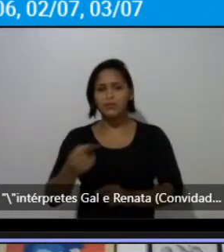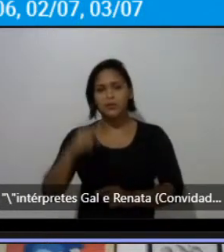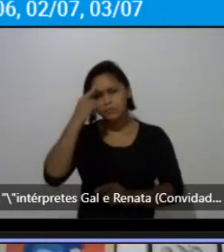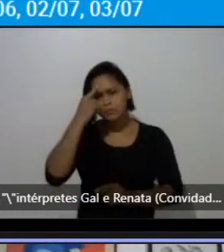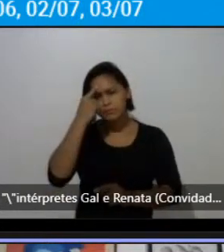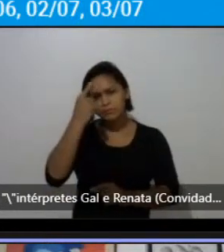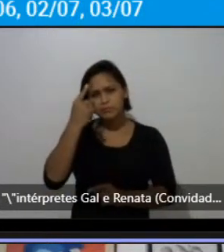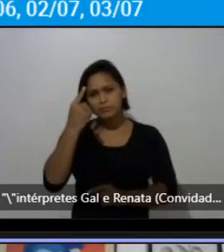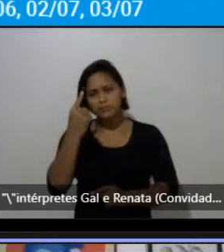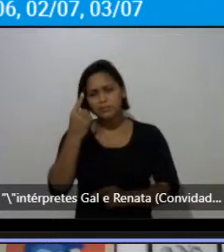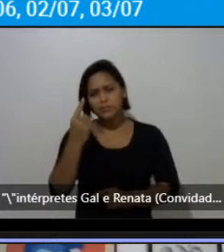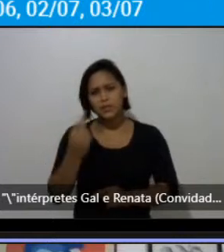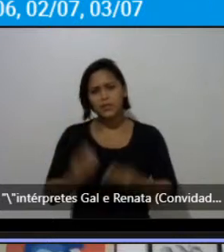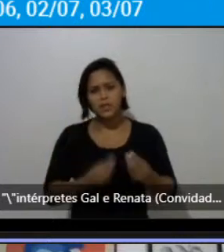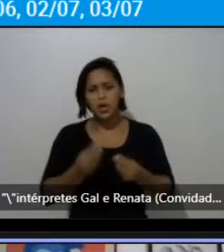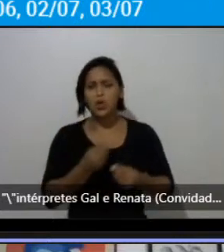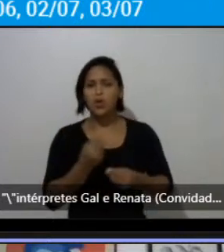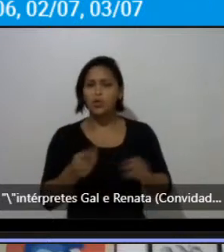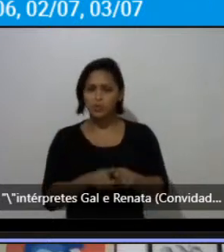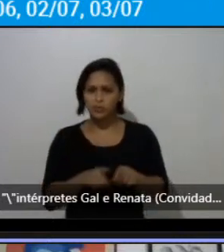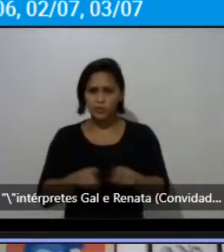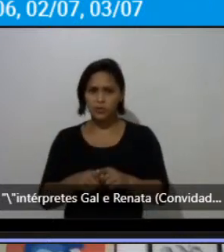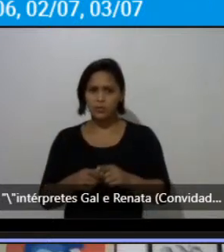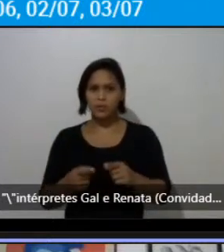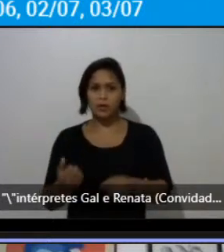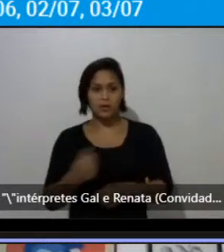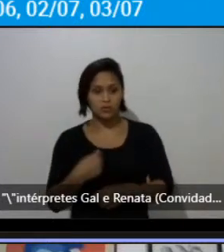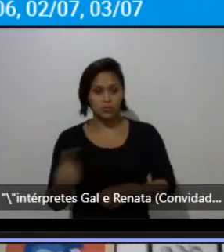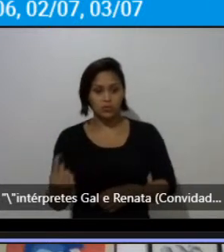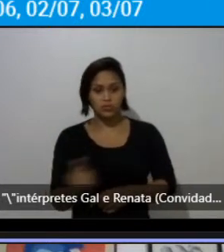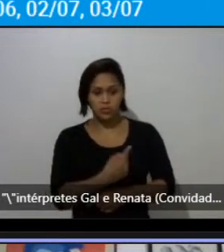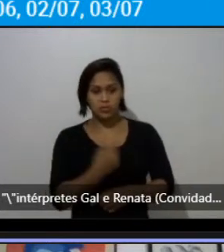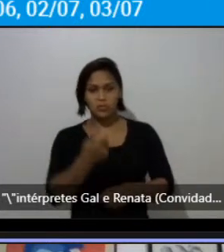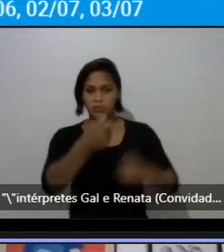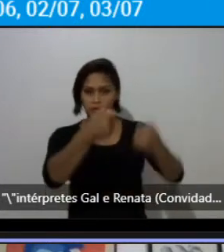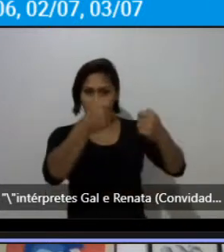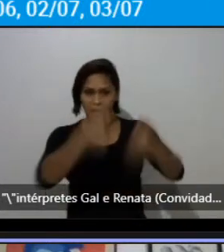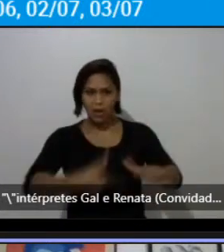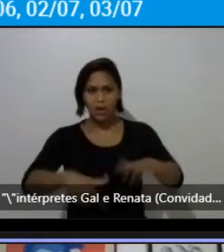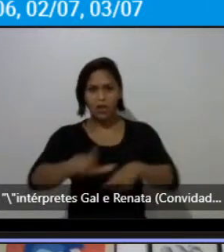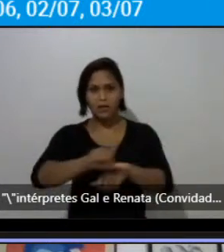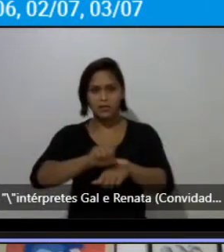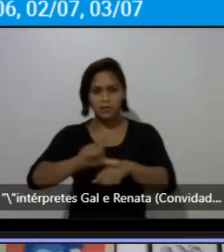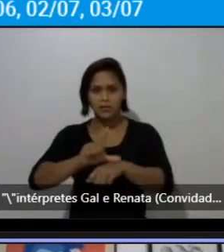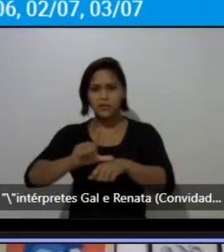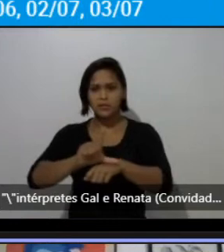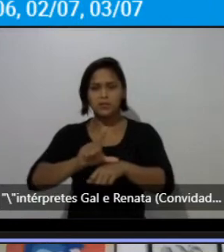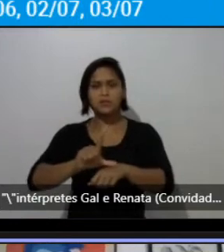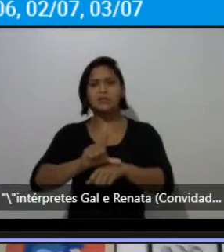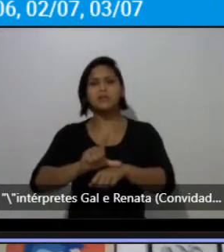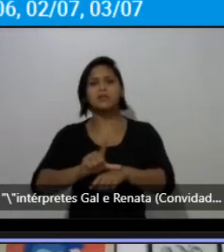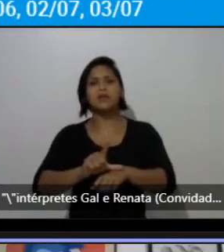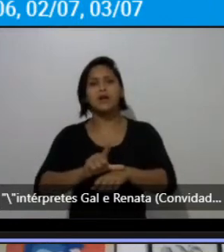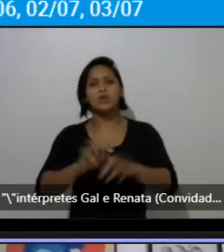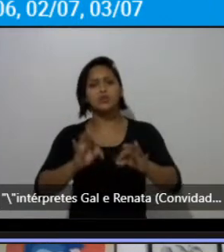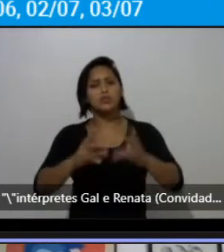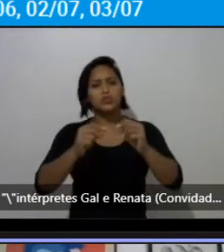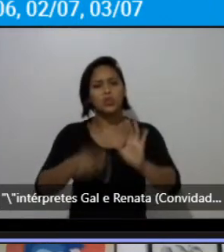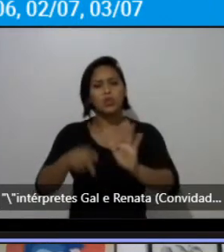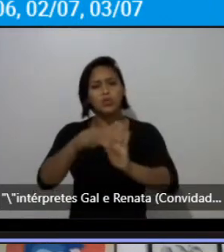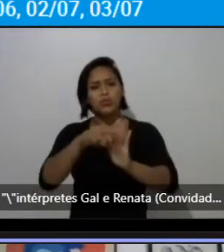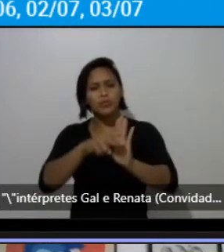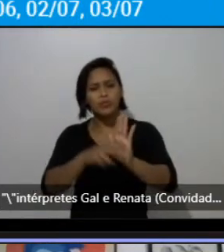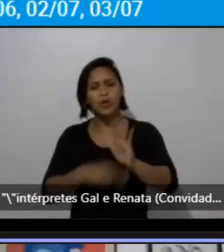como, inclusive, as nossas, inclusive a legislação e as nossas normativas legais,